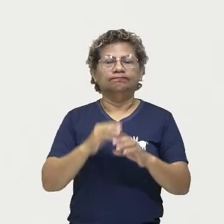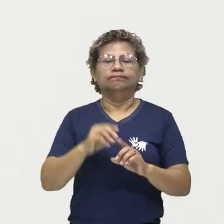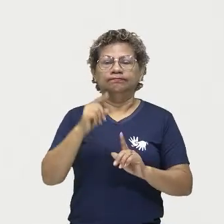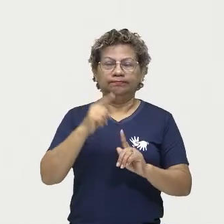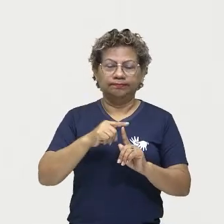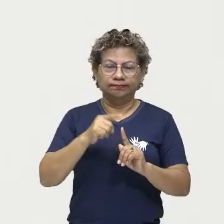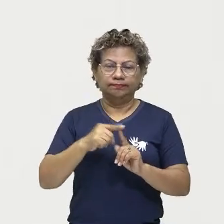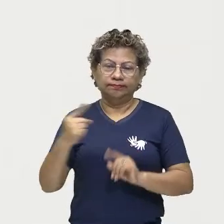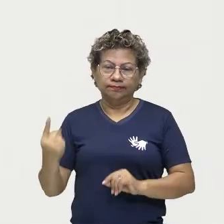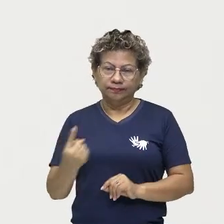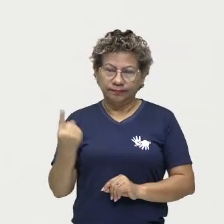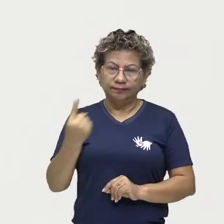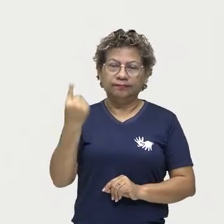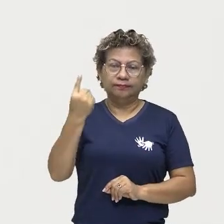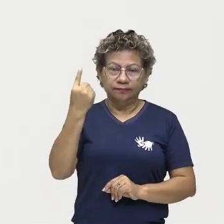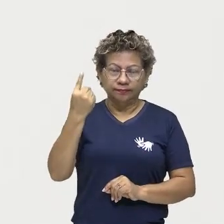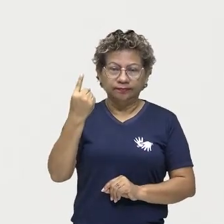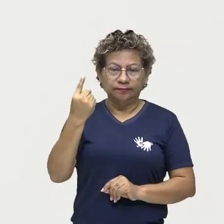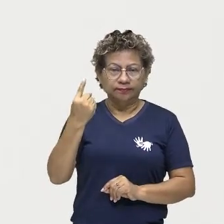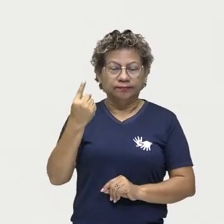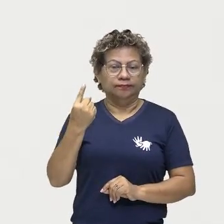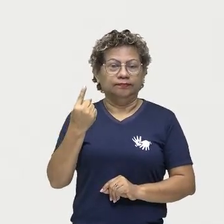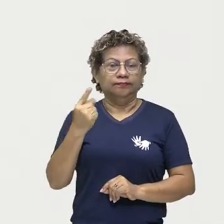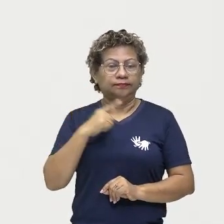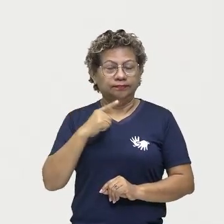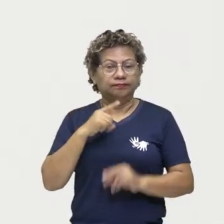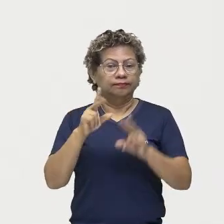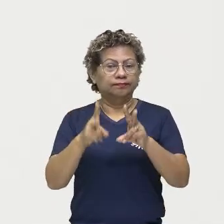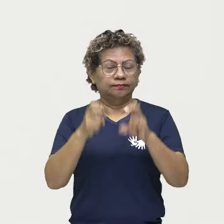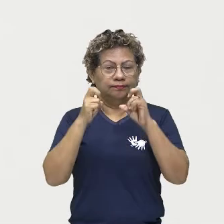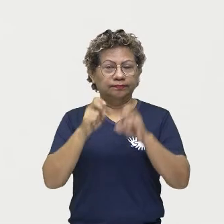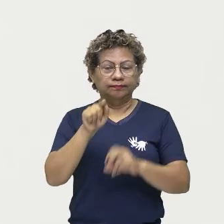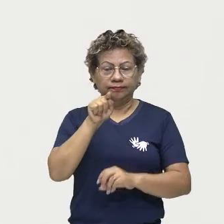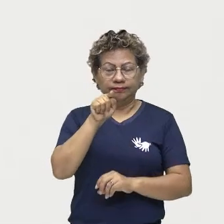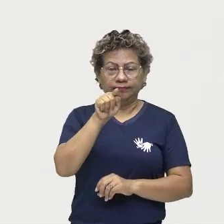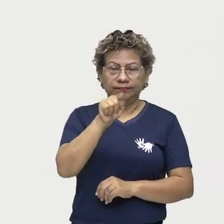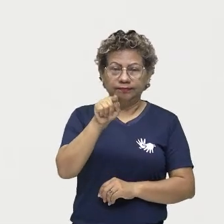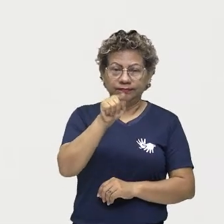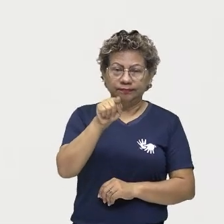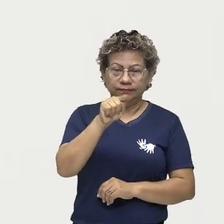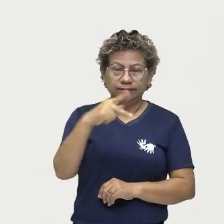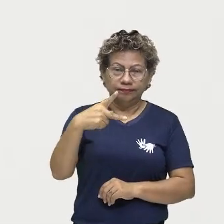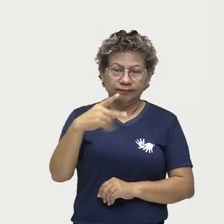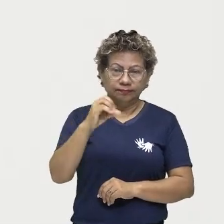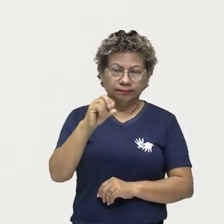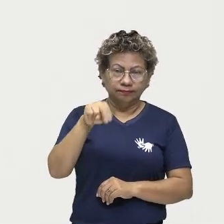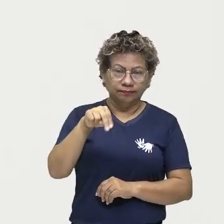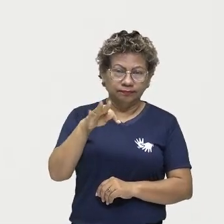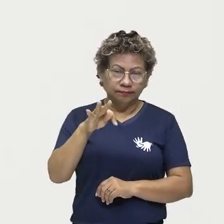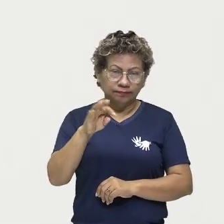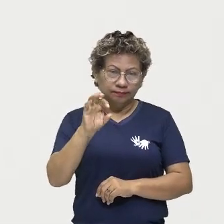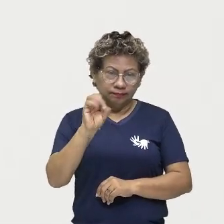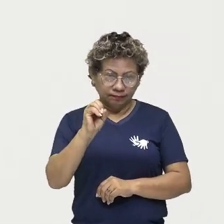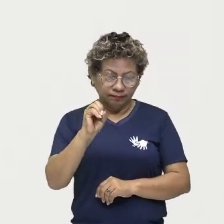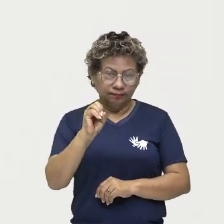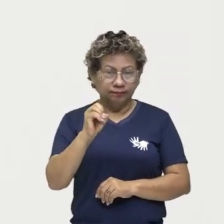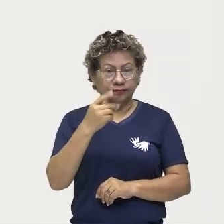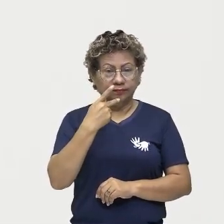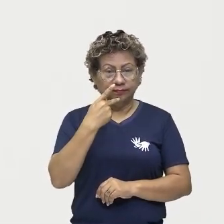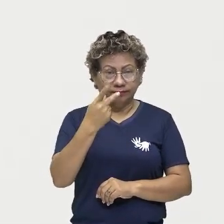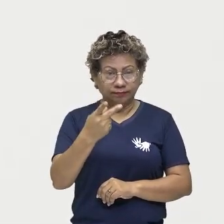lados, teremos um ponto formado pelo encontro dessas alturas. Esse ponto de encontro é o que nós chamamos de